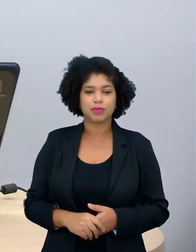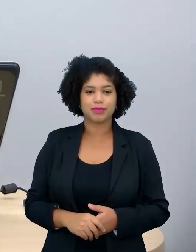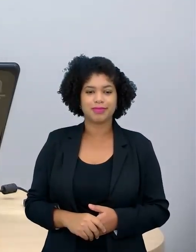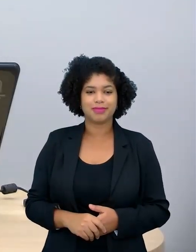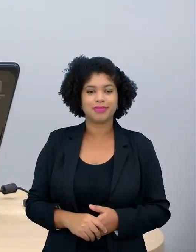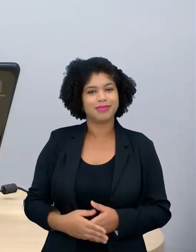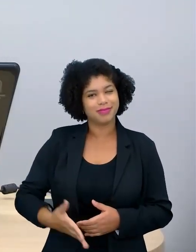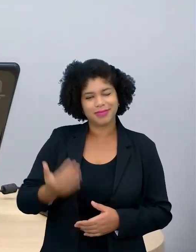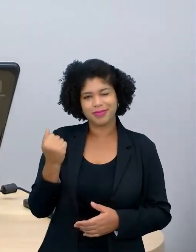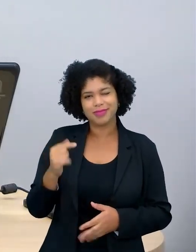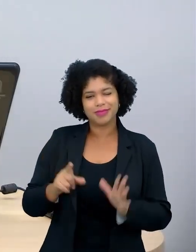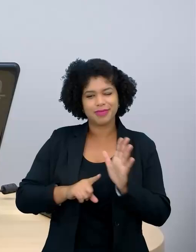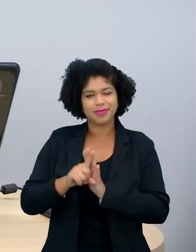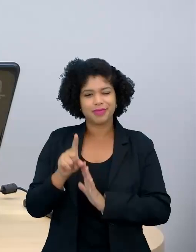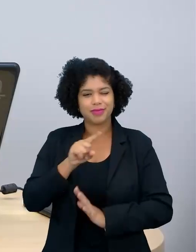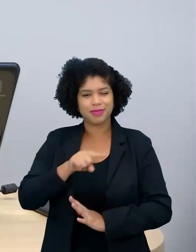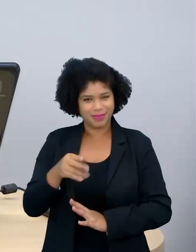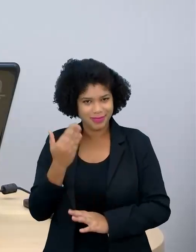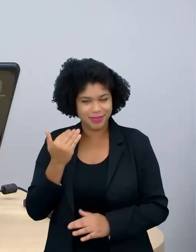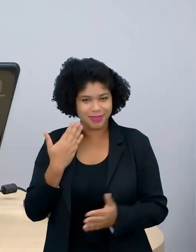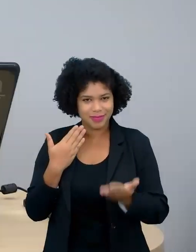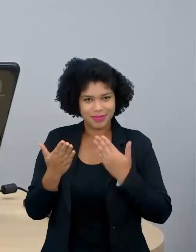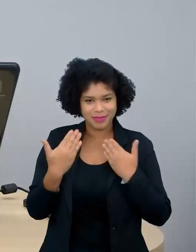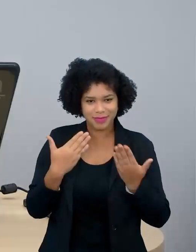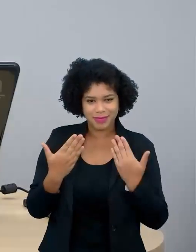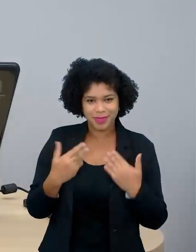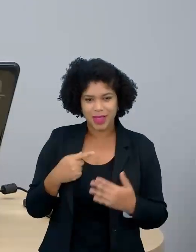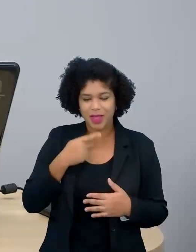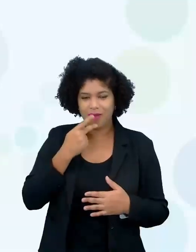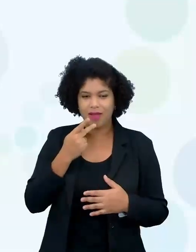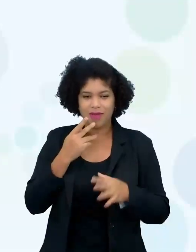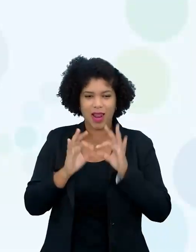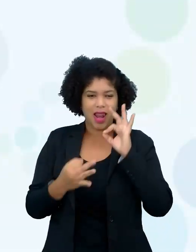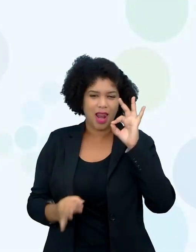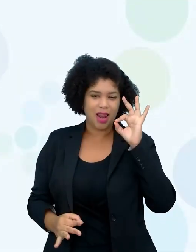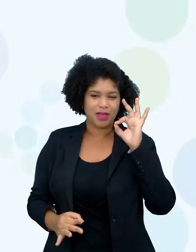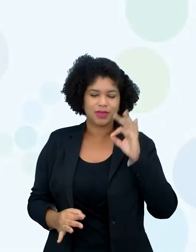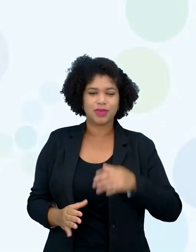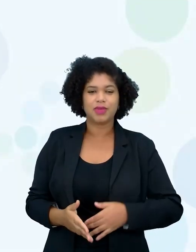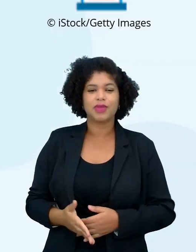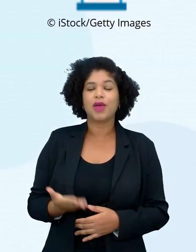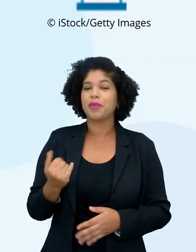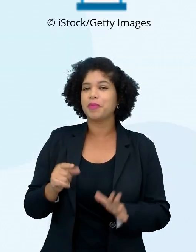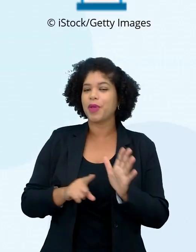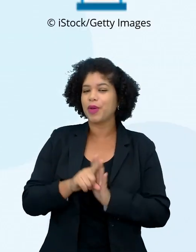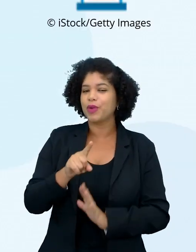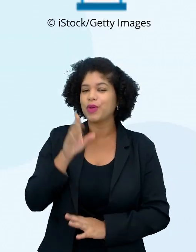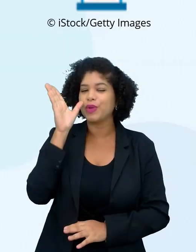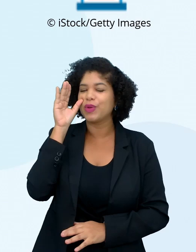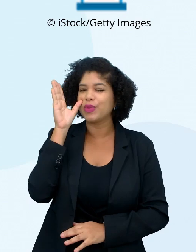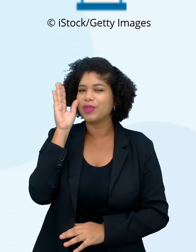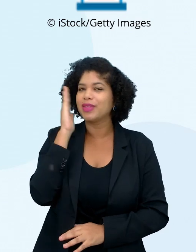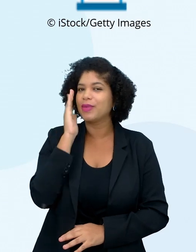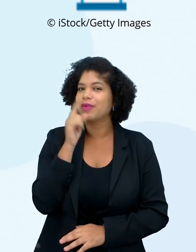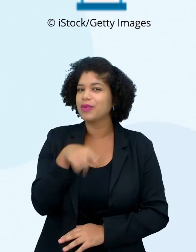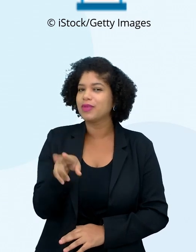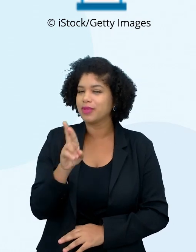uma interação primeiro com vocês, né? Vamos conversar um pouquinho, parar de falar aqui. Então, fazer uma pergunta aí para vocês.